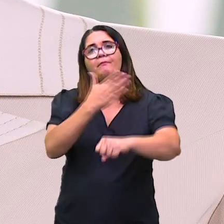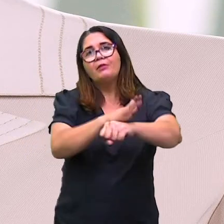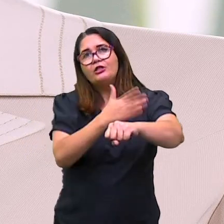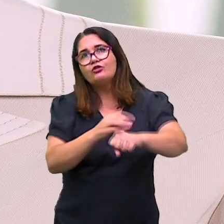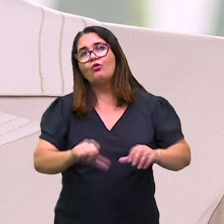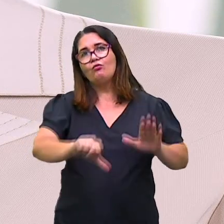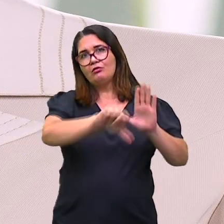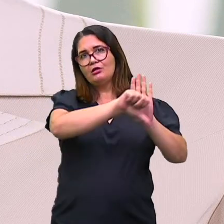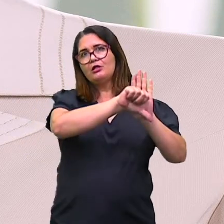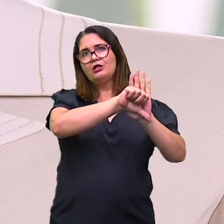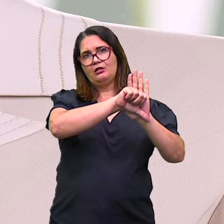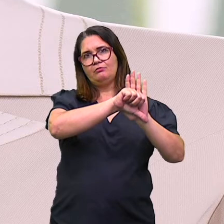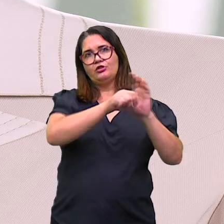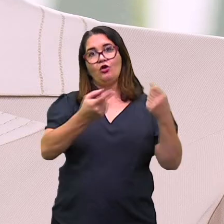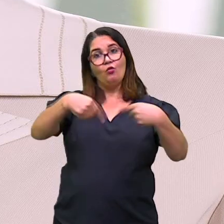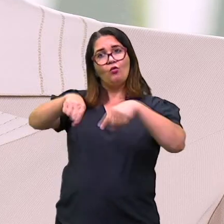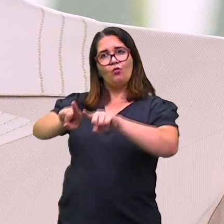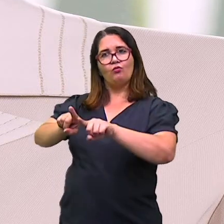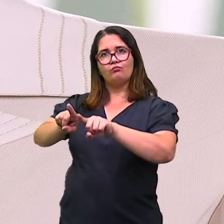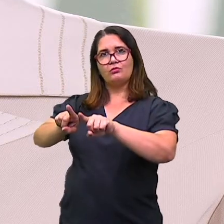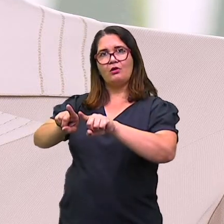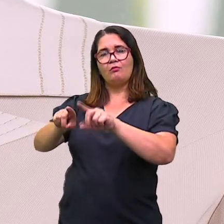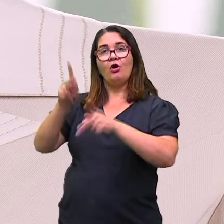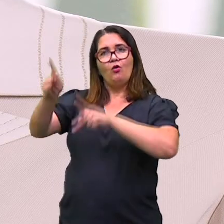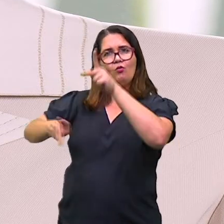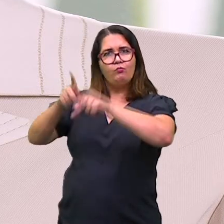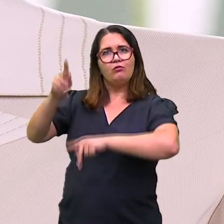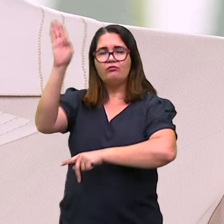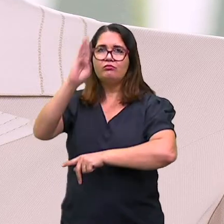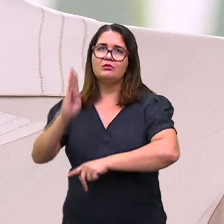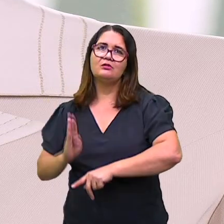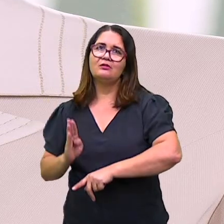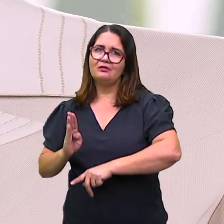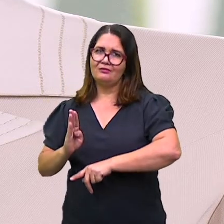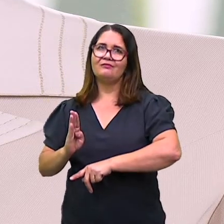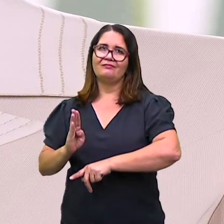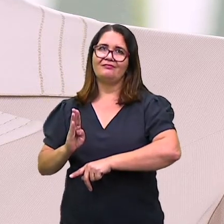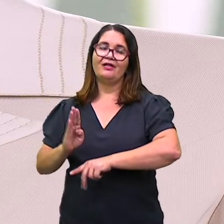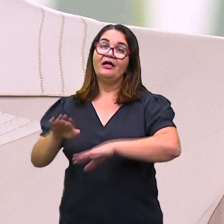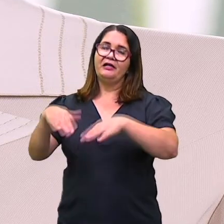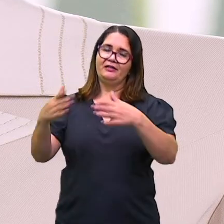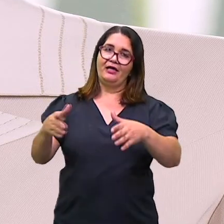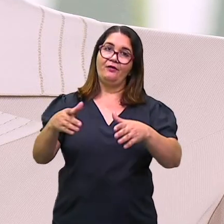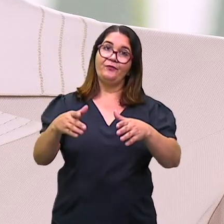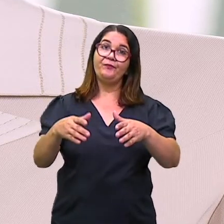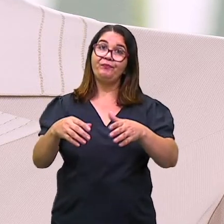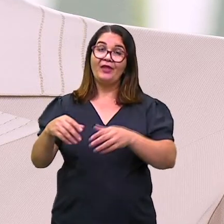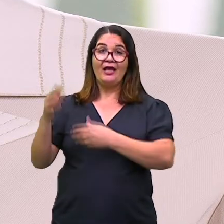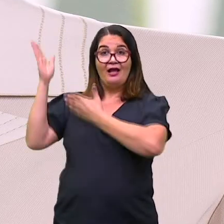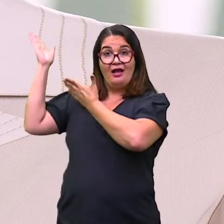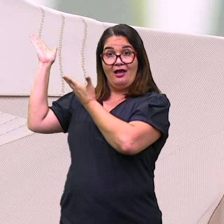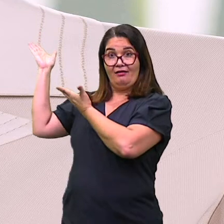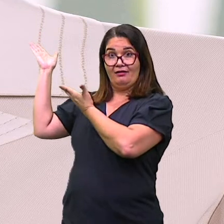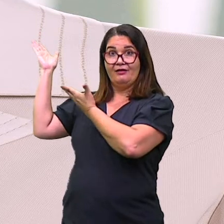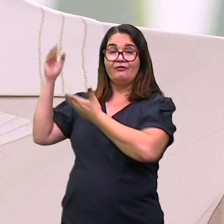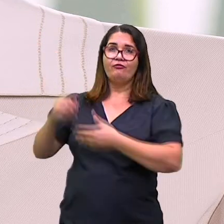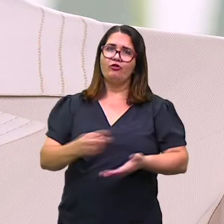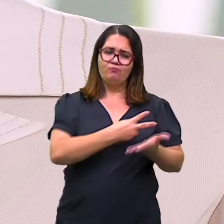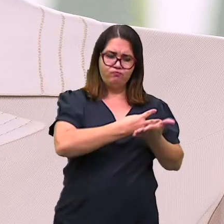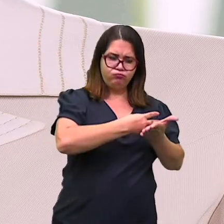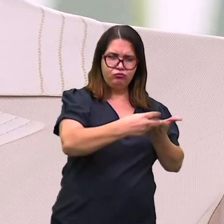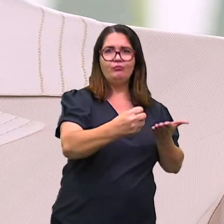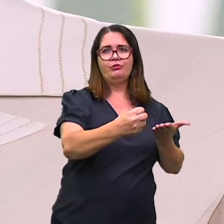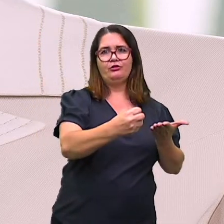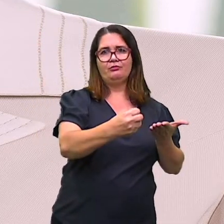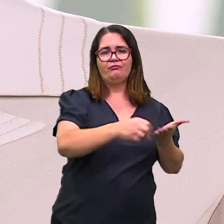plenamente aplicado aqui no país, já que no caso de Fernando Collor, o que houve foi uma renúncia ainda em pleno